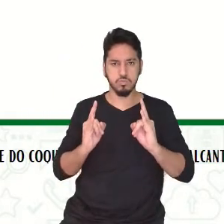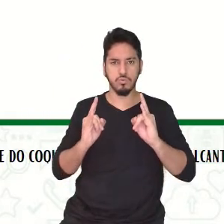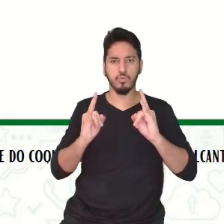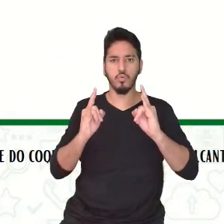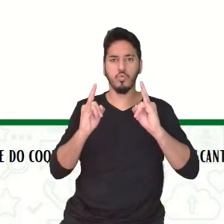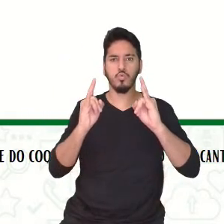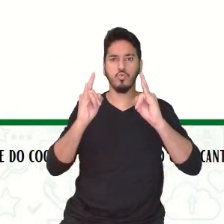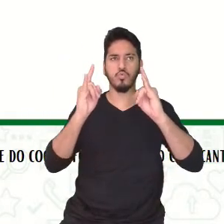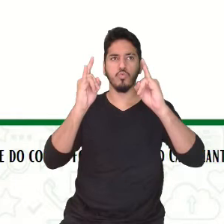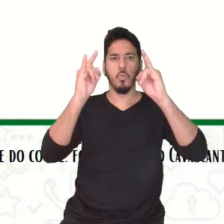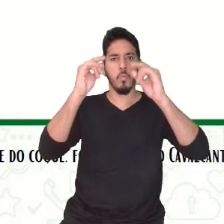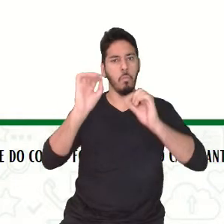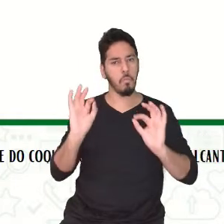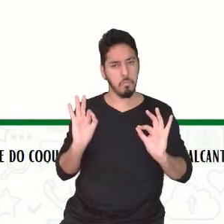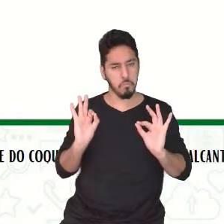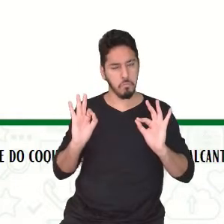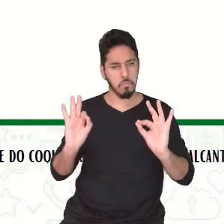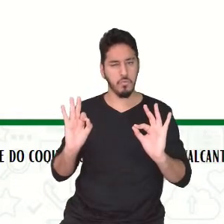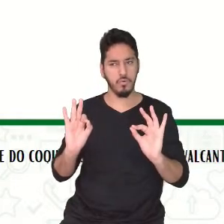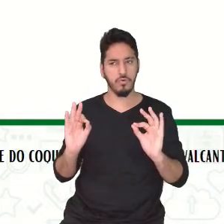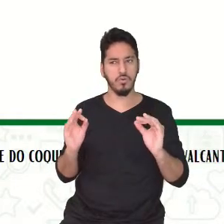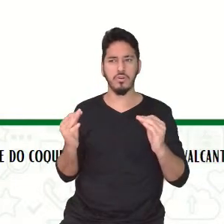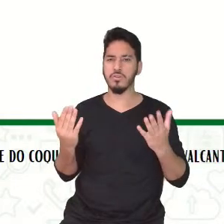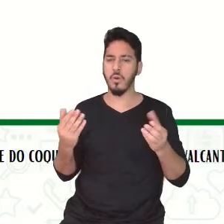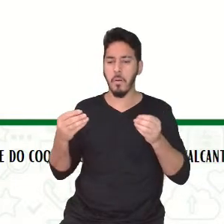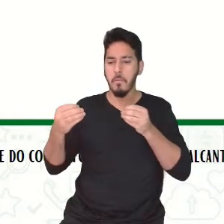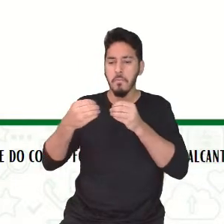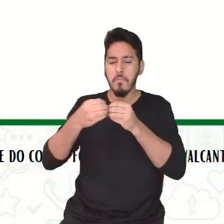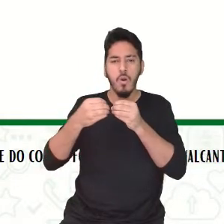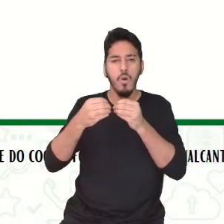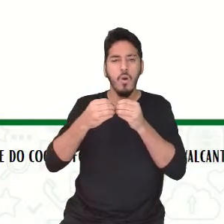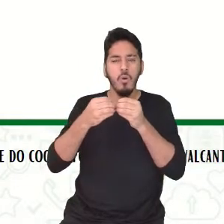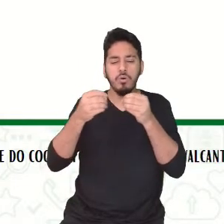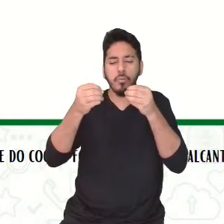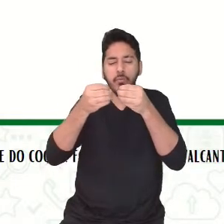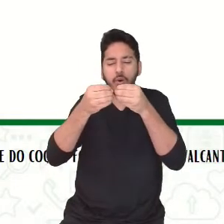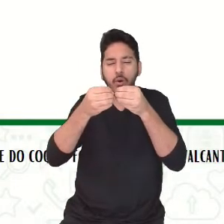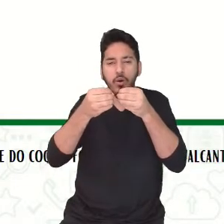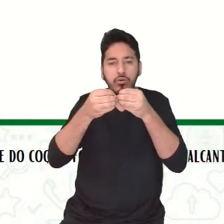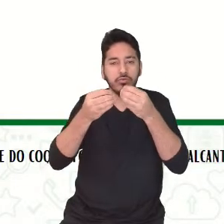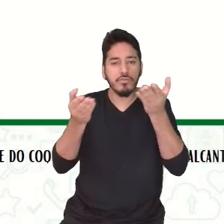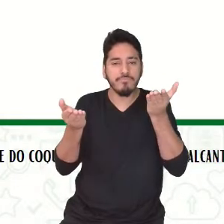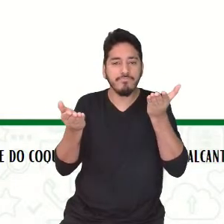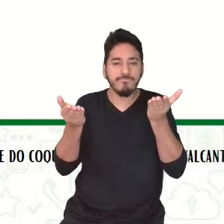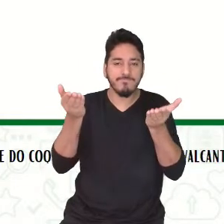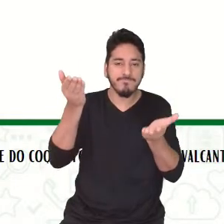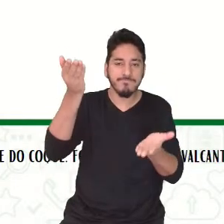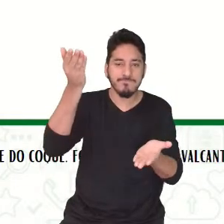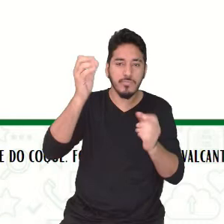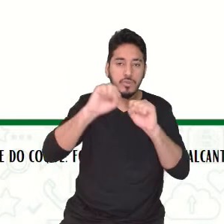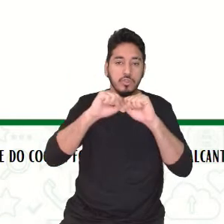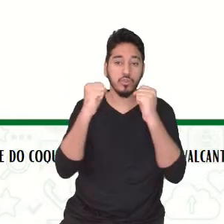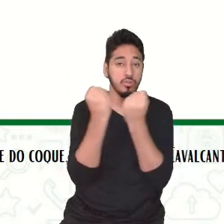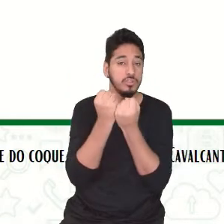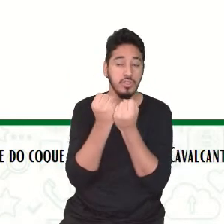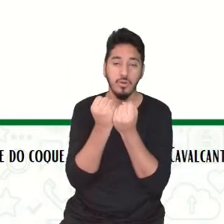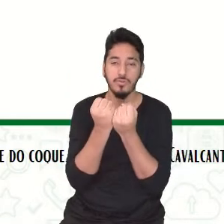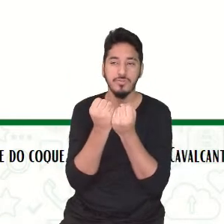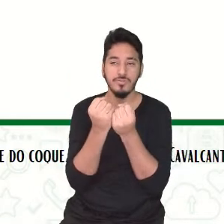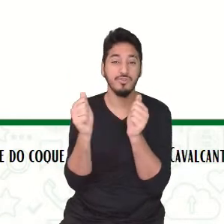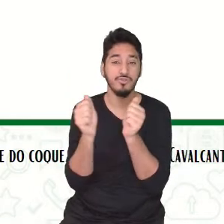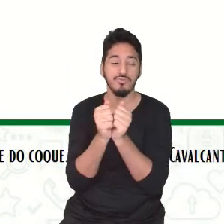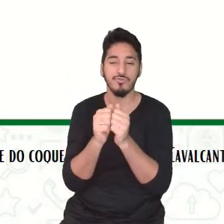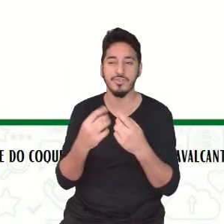Prédios luxuosos. Então, assim, muito, muito próximo, muito junto. Uma desigualdade social, junto com